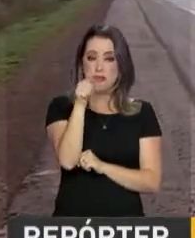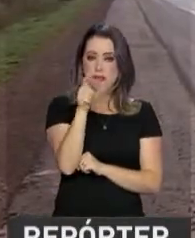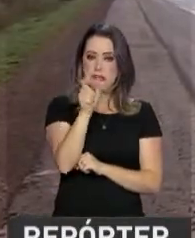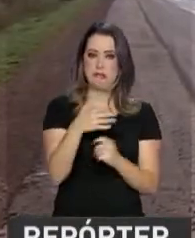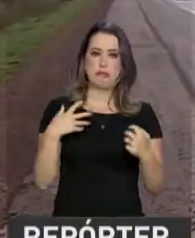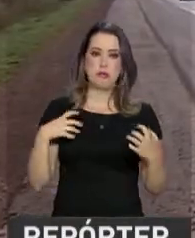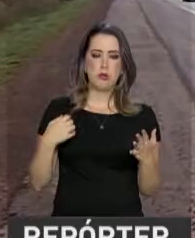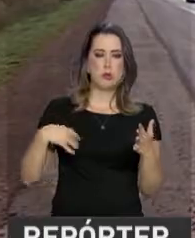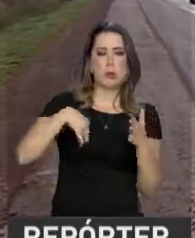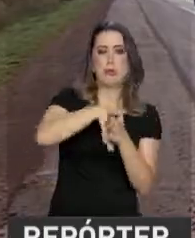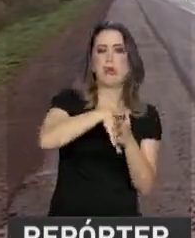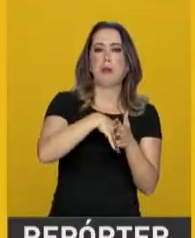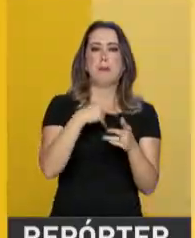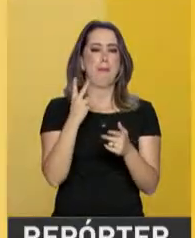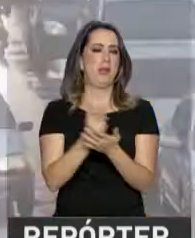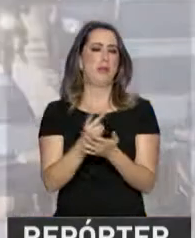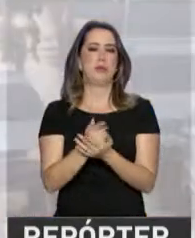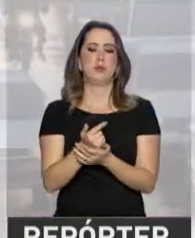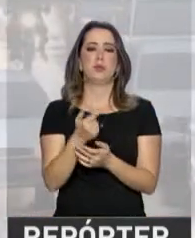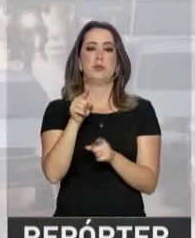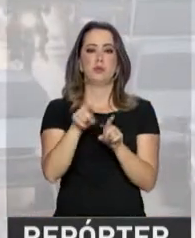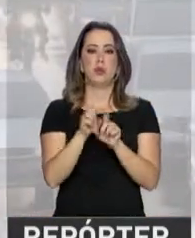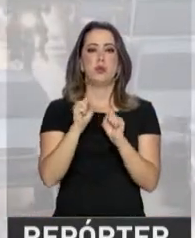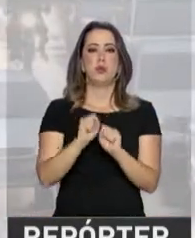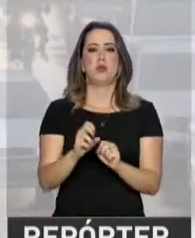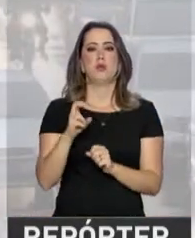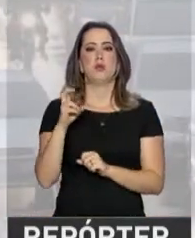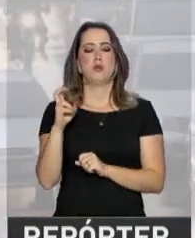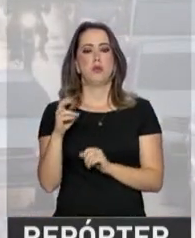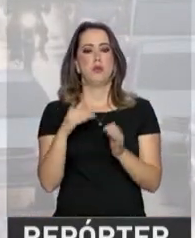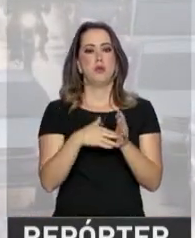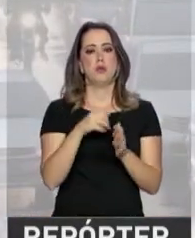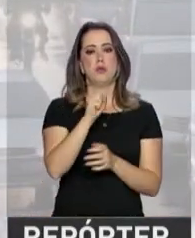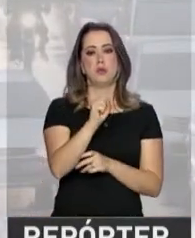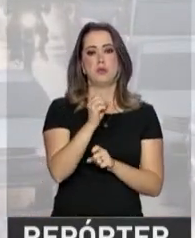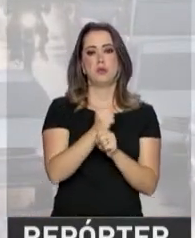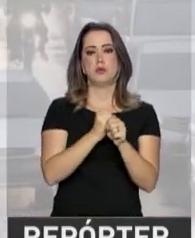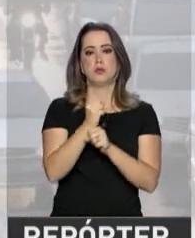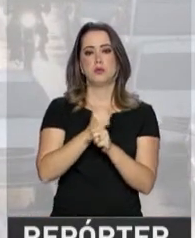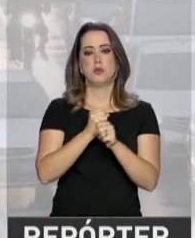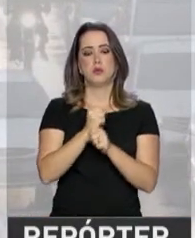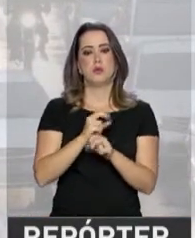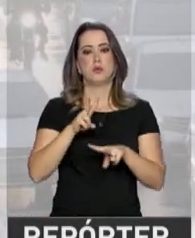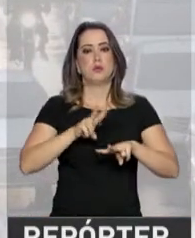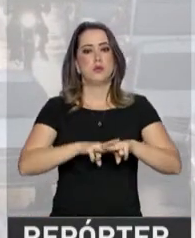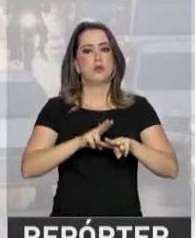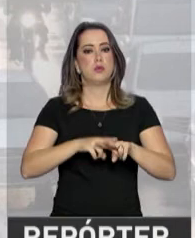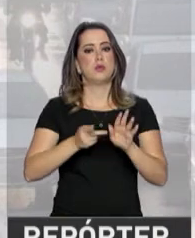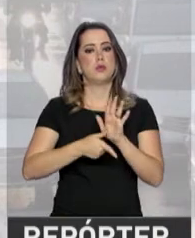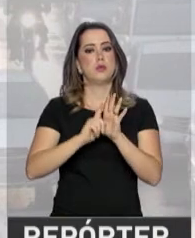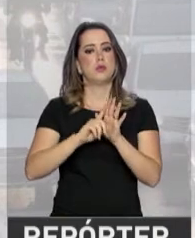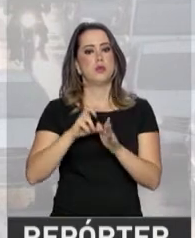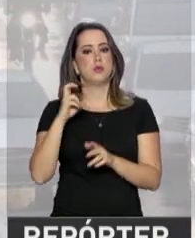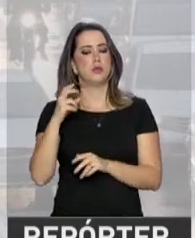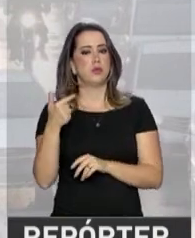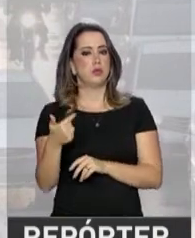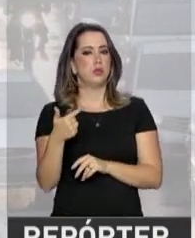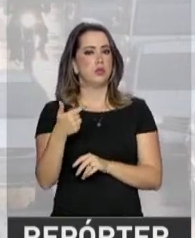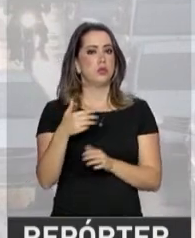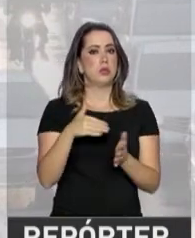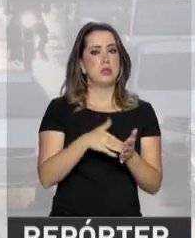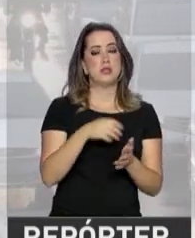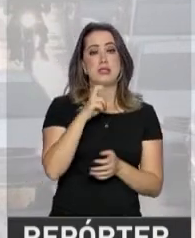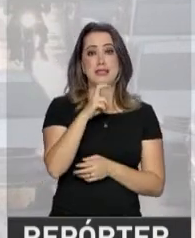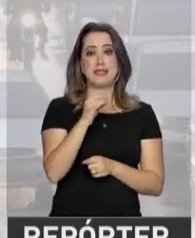quando não há intenção de matar, pode pegar de 5 a 8 anos de prisão. Antes, a pena de prisão variava de 2 a 5